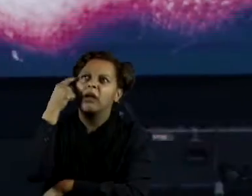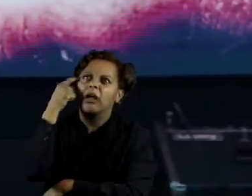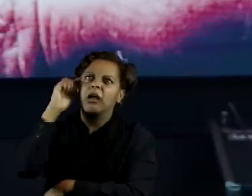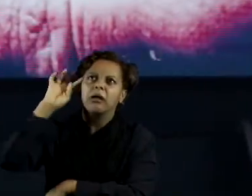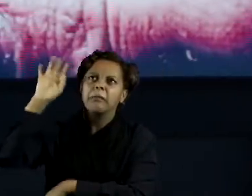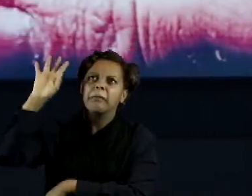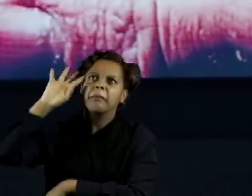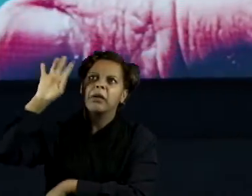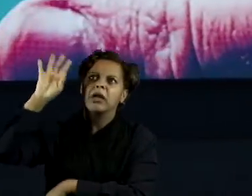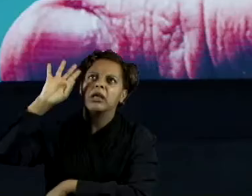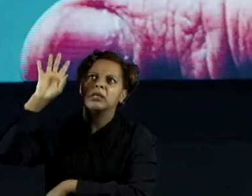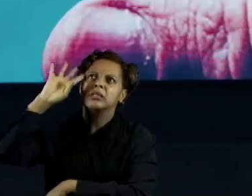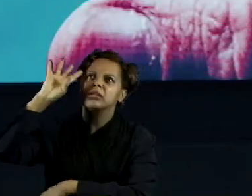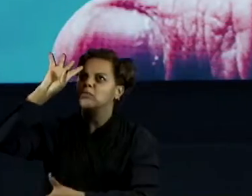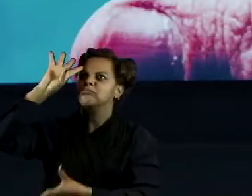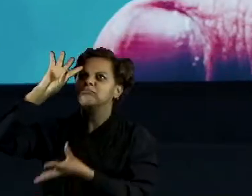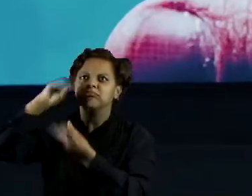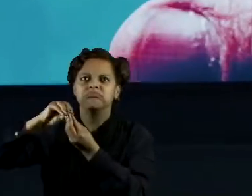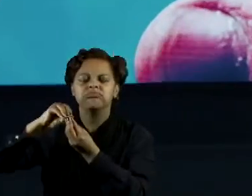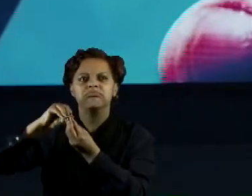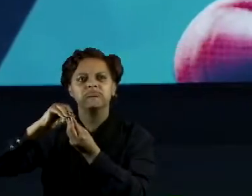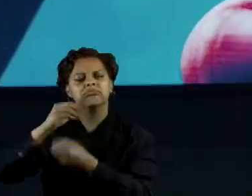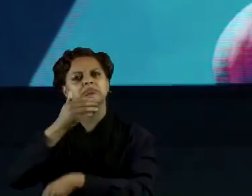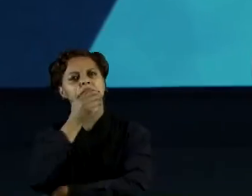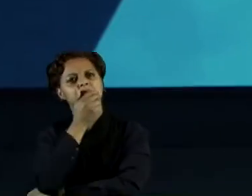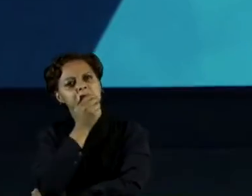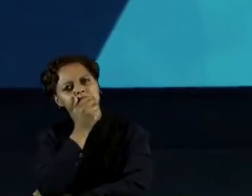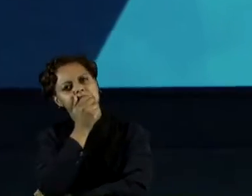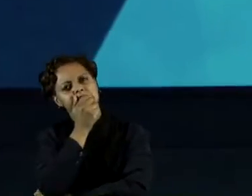E eu cheguei à seguinte conclusão, irmãos.